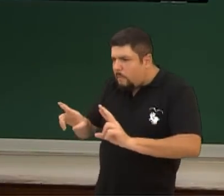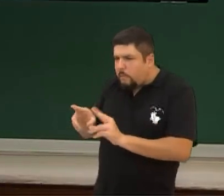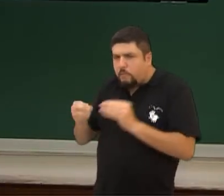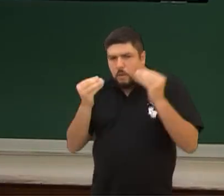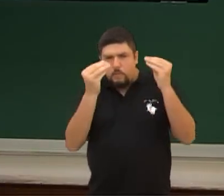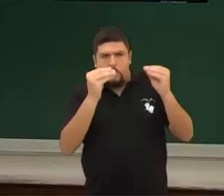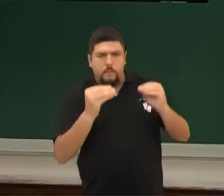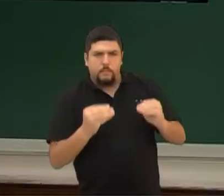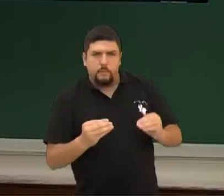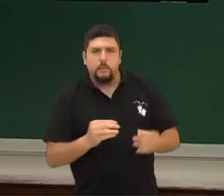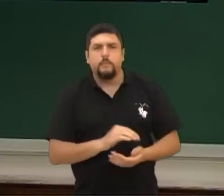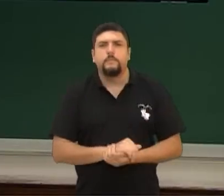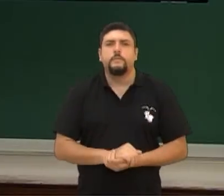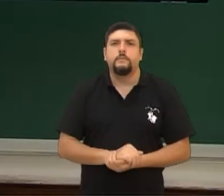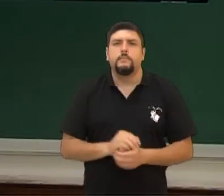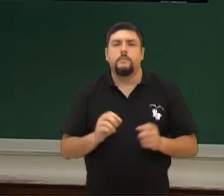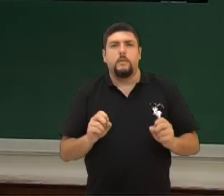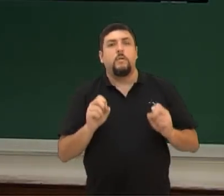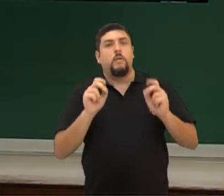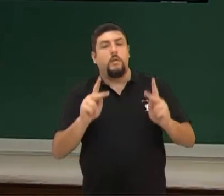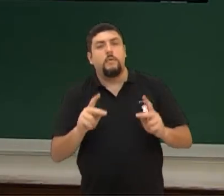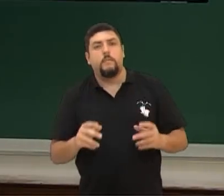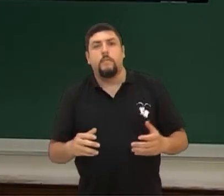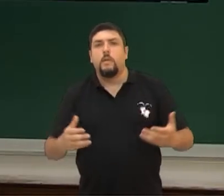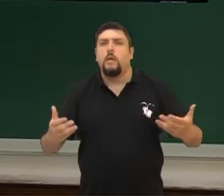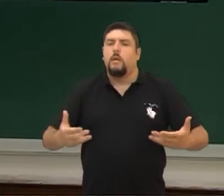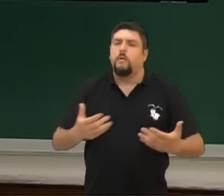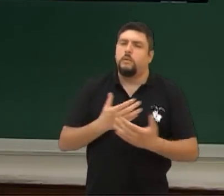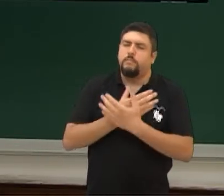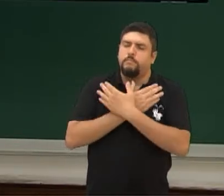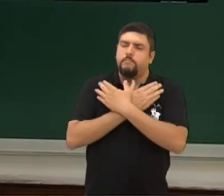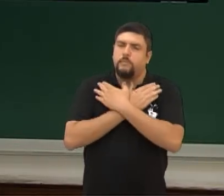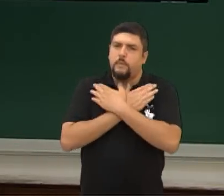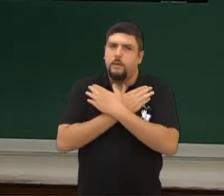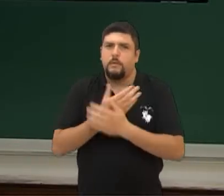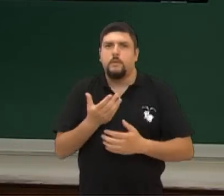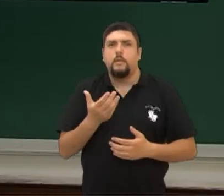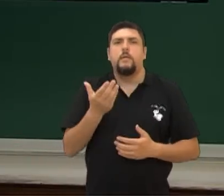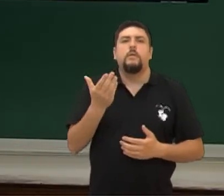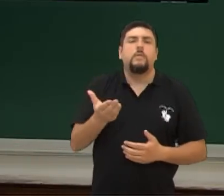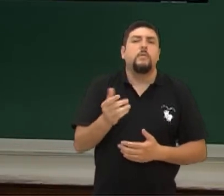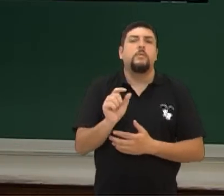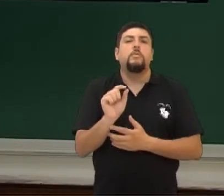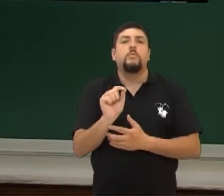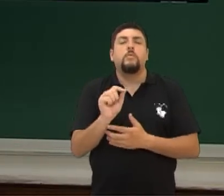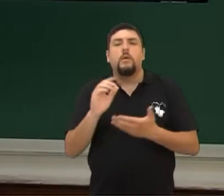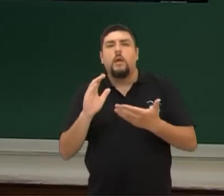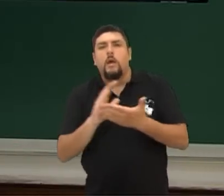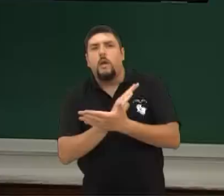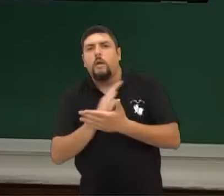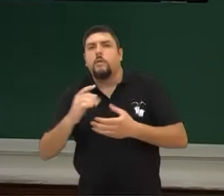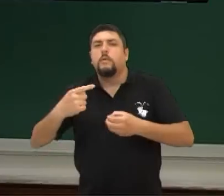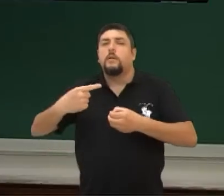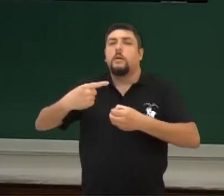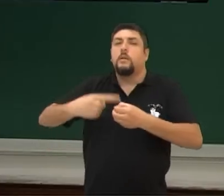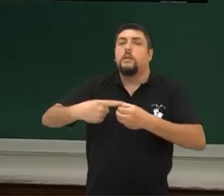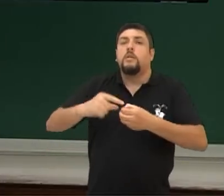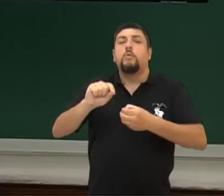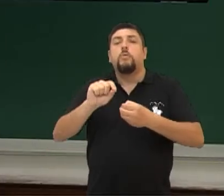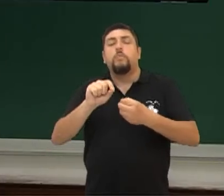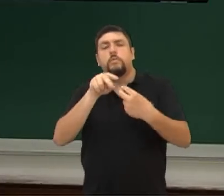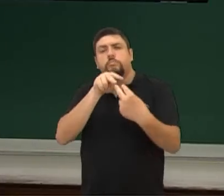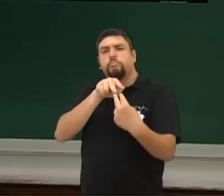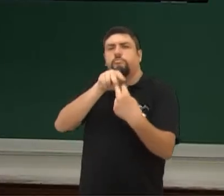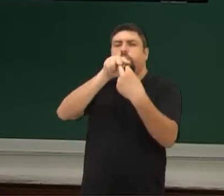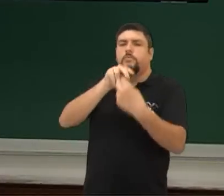dia. E agora, antes de encerrar, eu queria mandar um abraço especial, né, para algumas cidades aí que estão nos